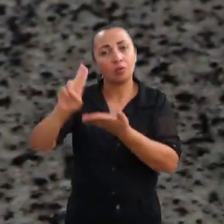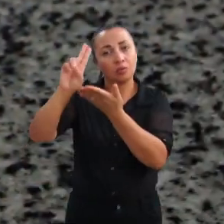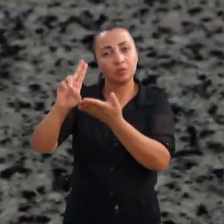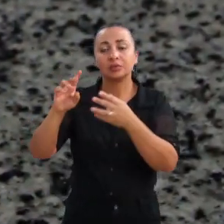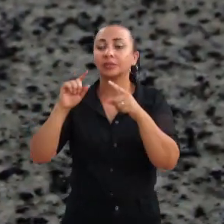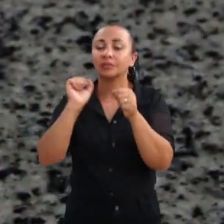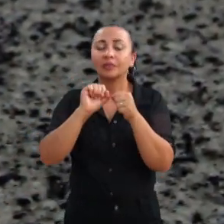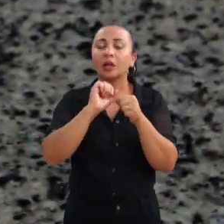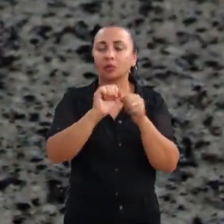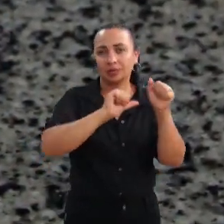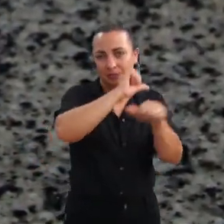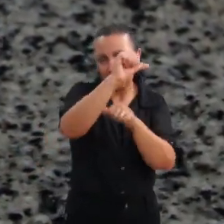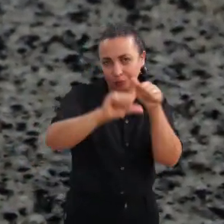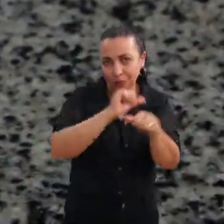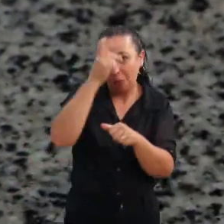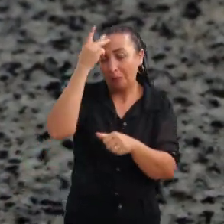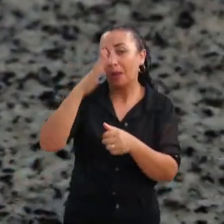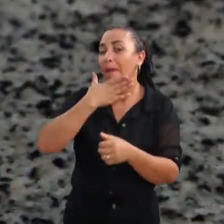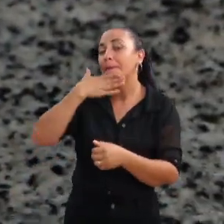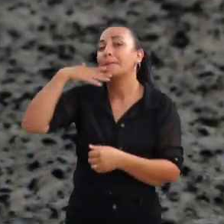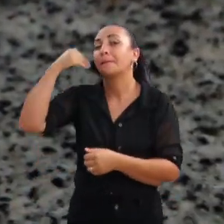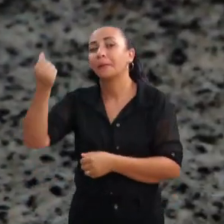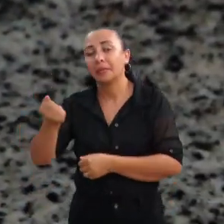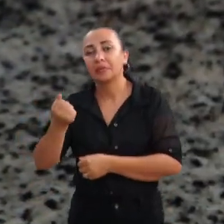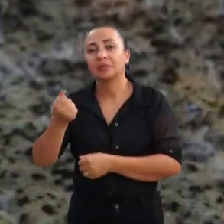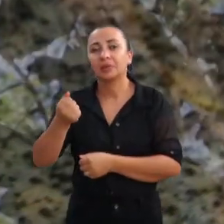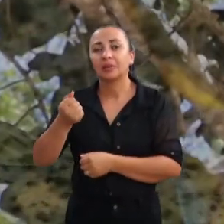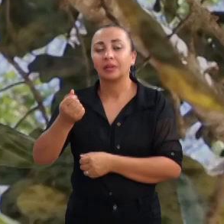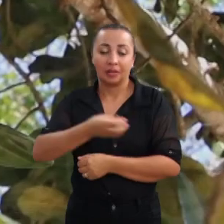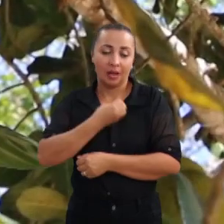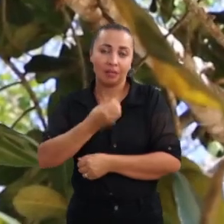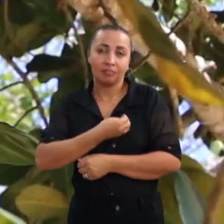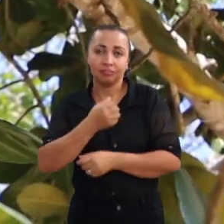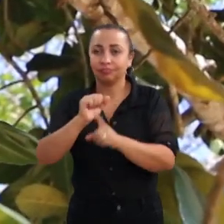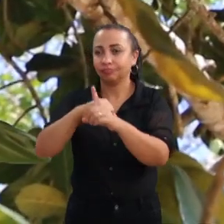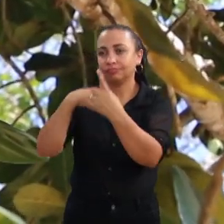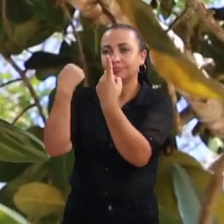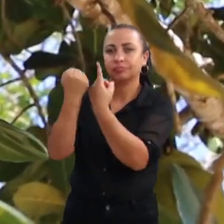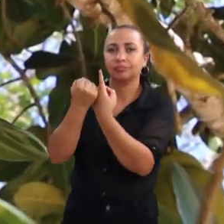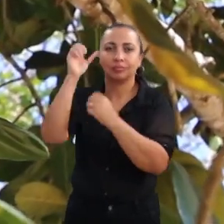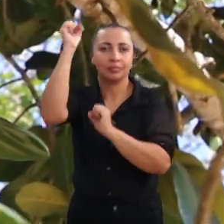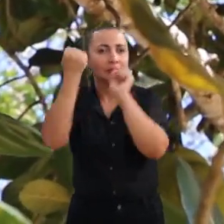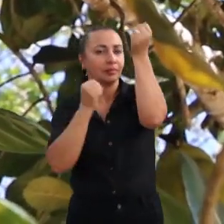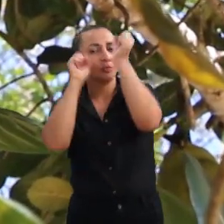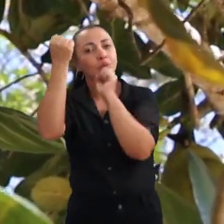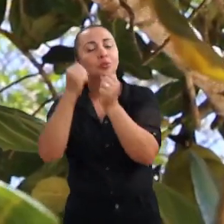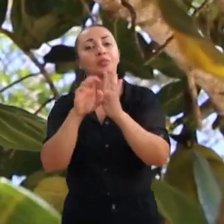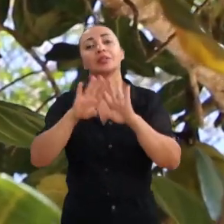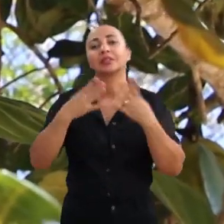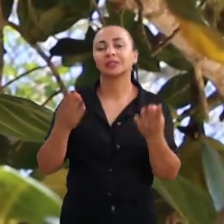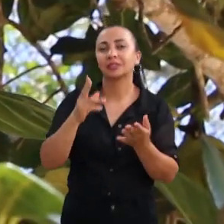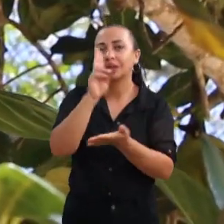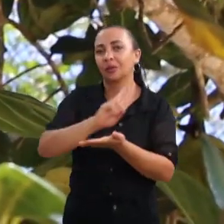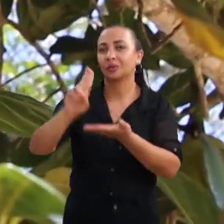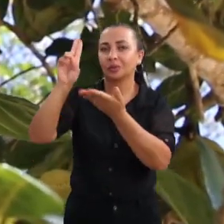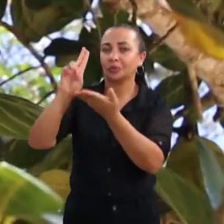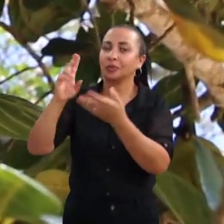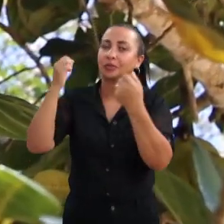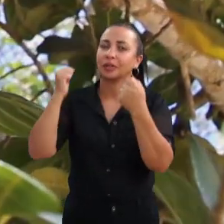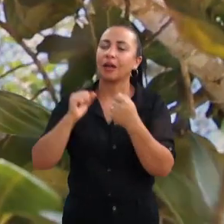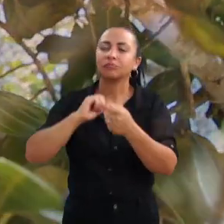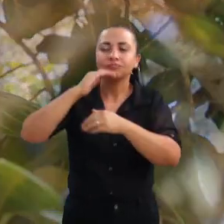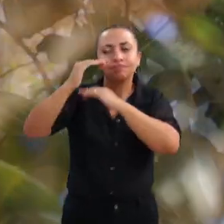função da universidade é essa: a gente desenvolve para melhorar as condições da sociedade, das indústrias. É assim, né, que